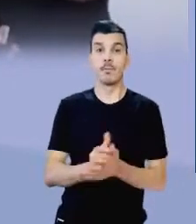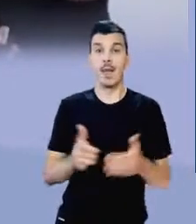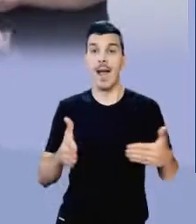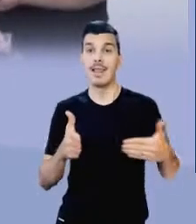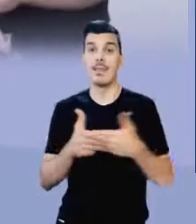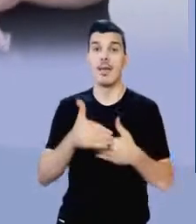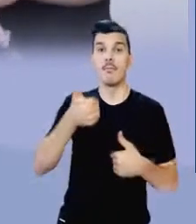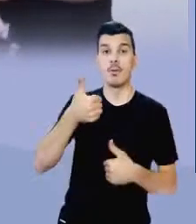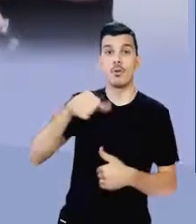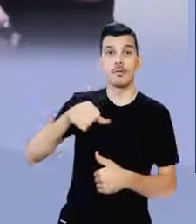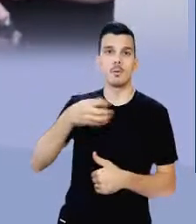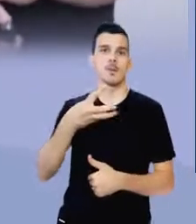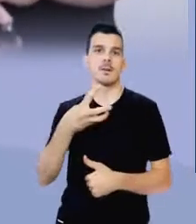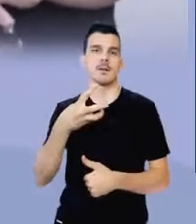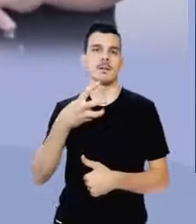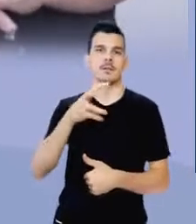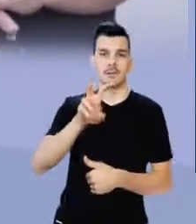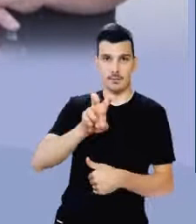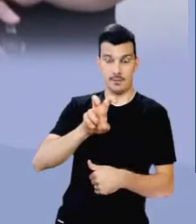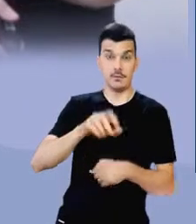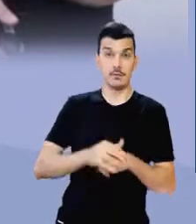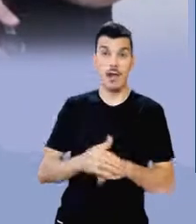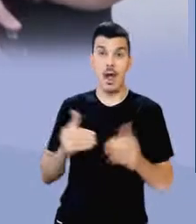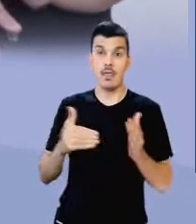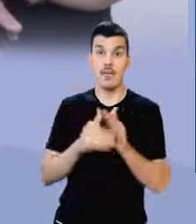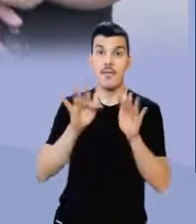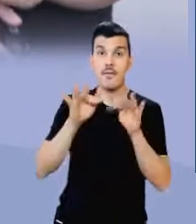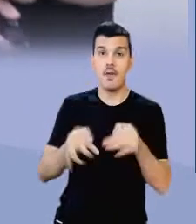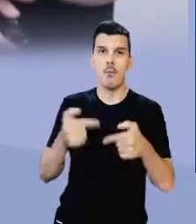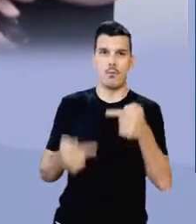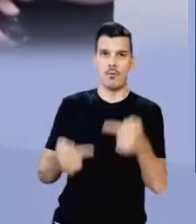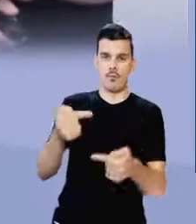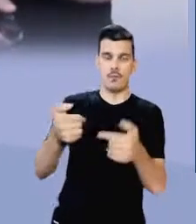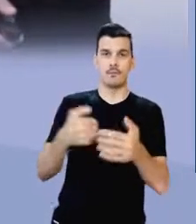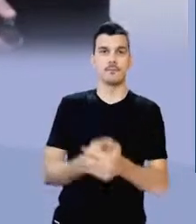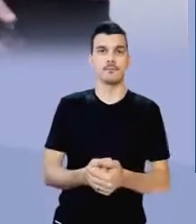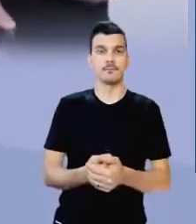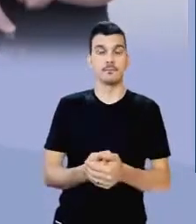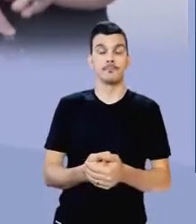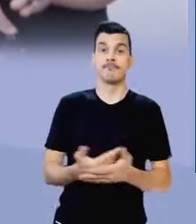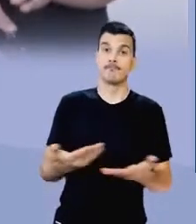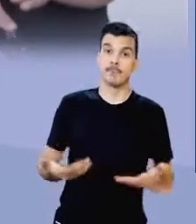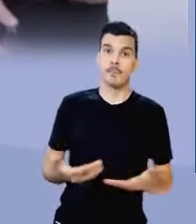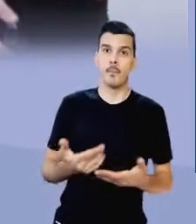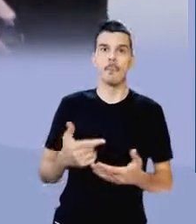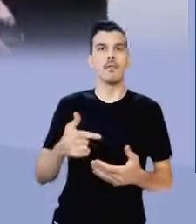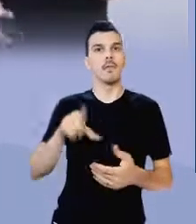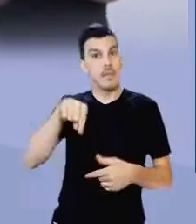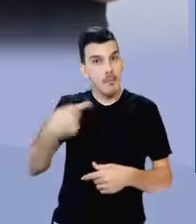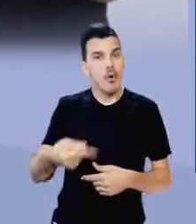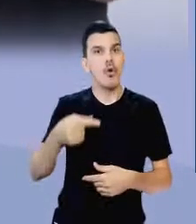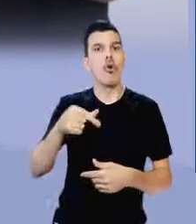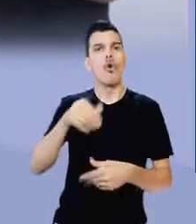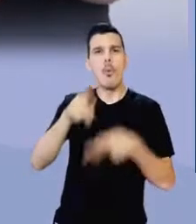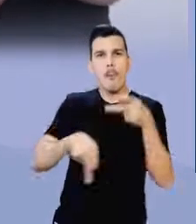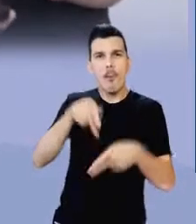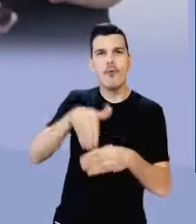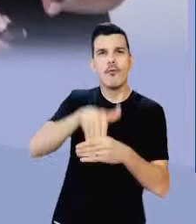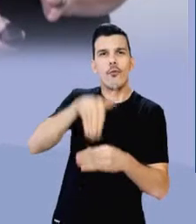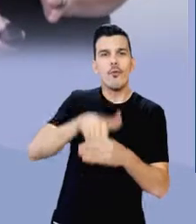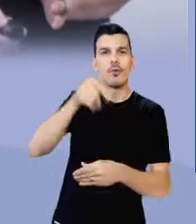até 1945, até o final da guerra. Ele voltará, eleito pelo povo